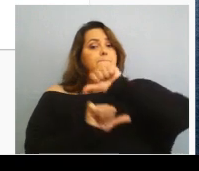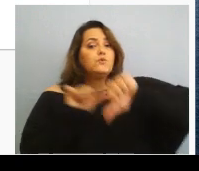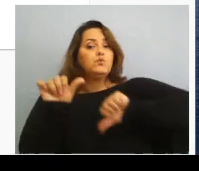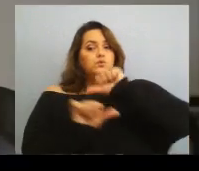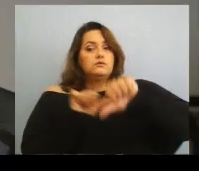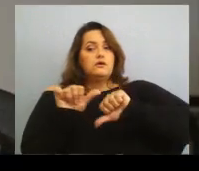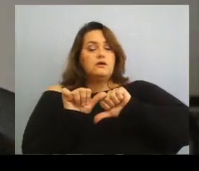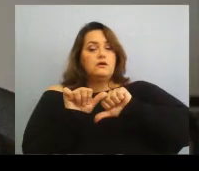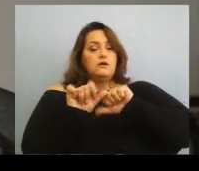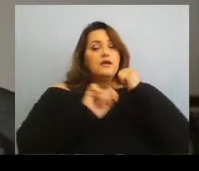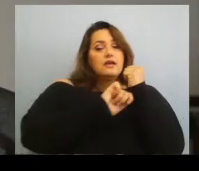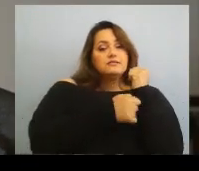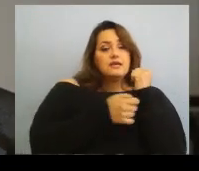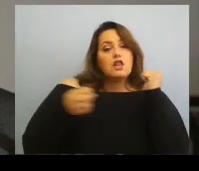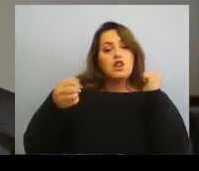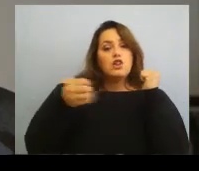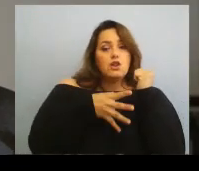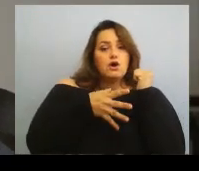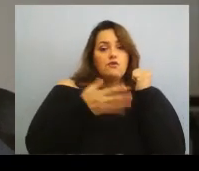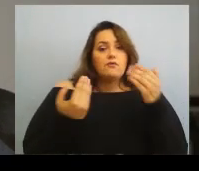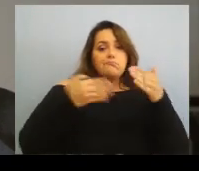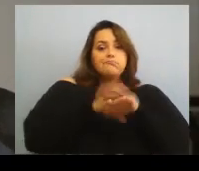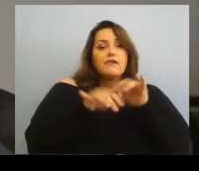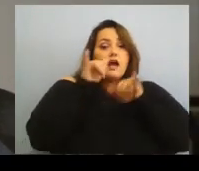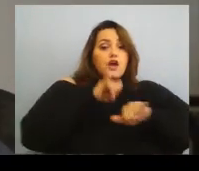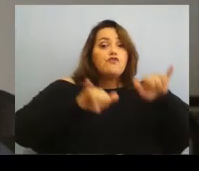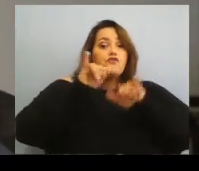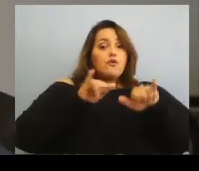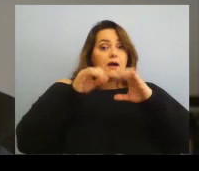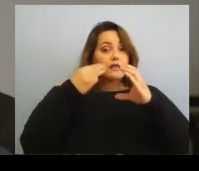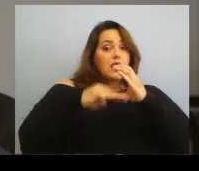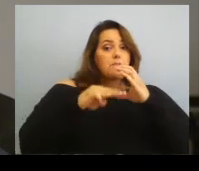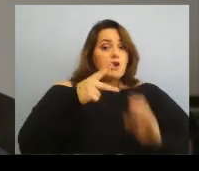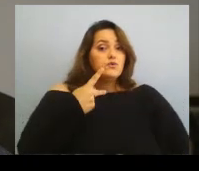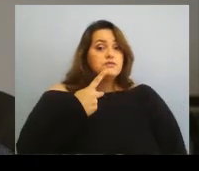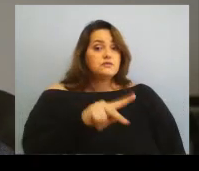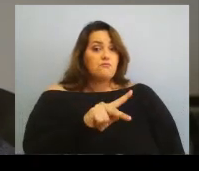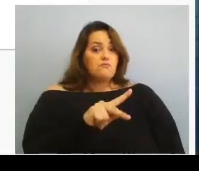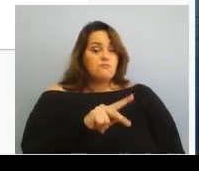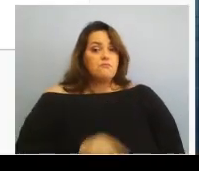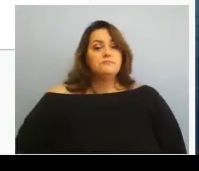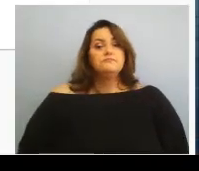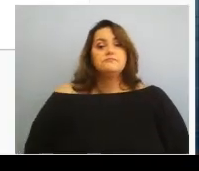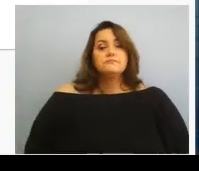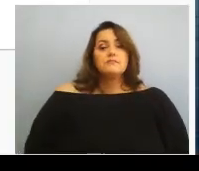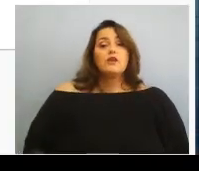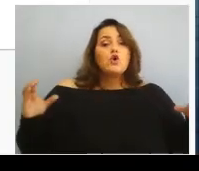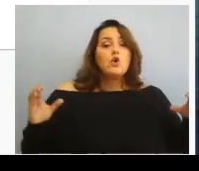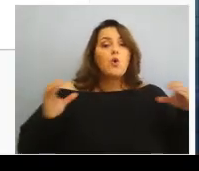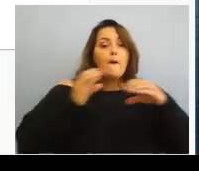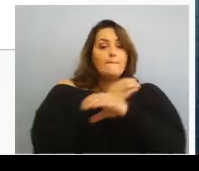senha. E a nova senha será, inclusive, informada para você via e-mail.